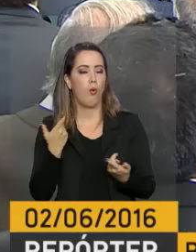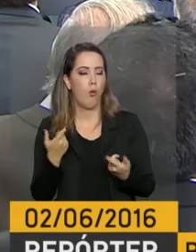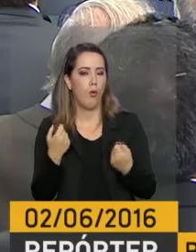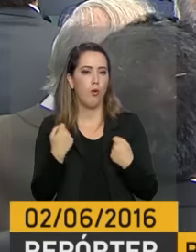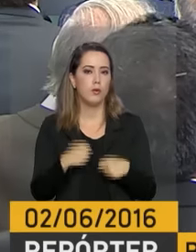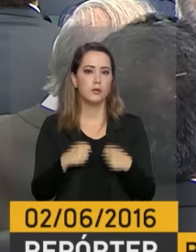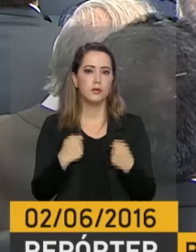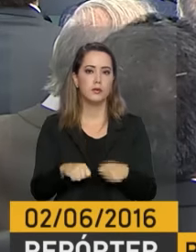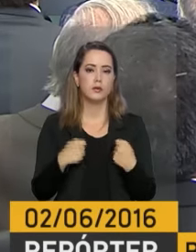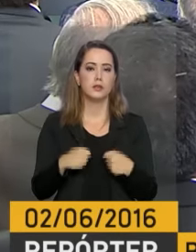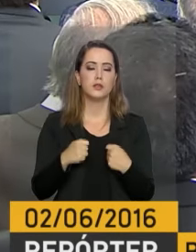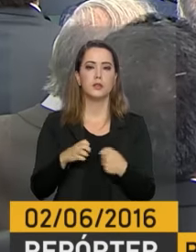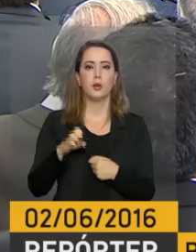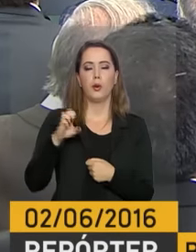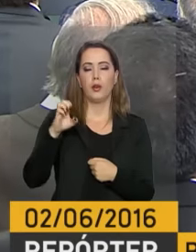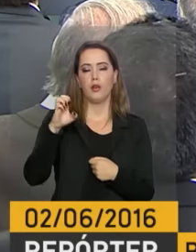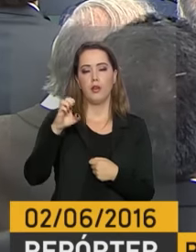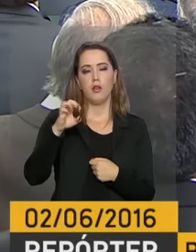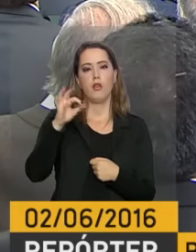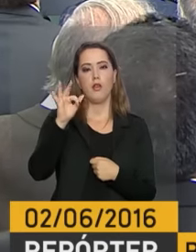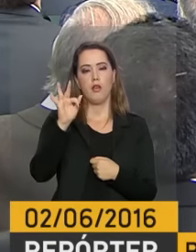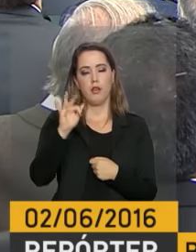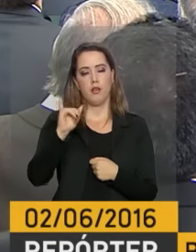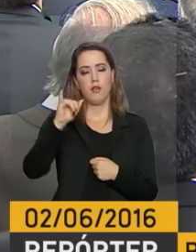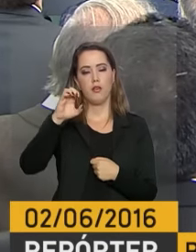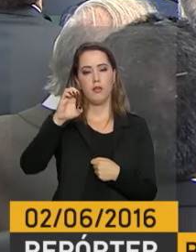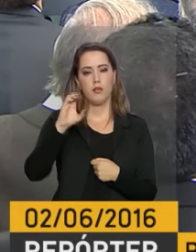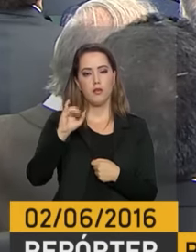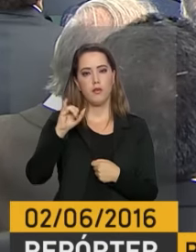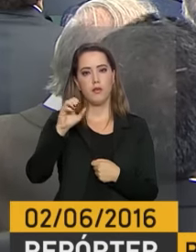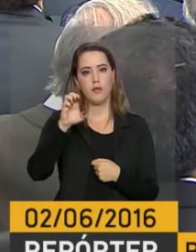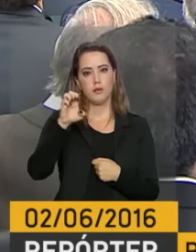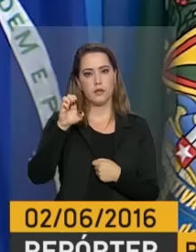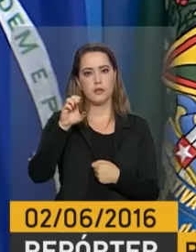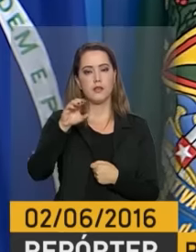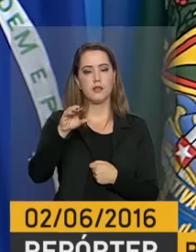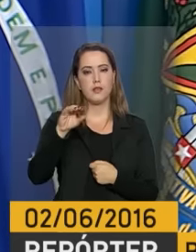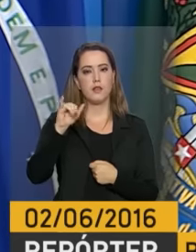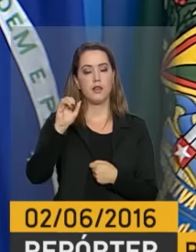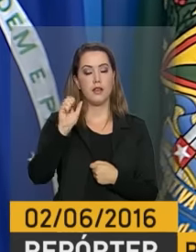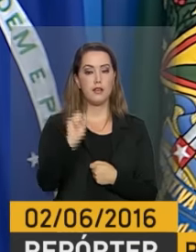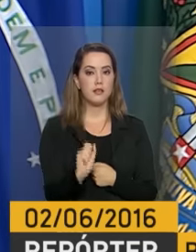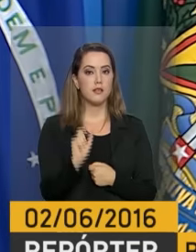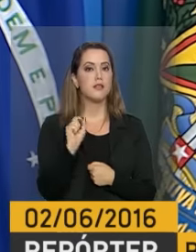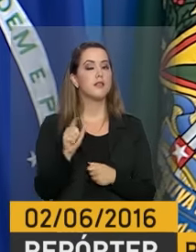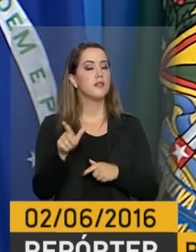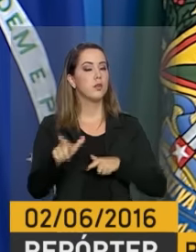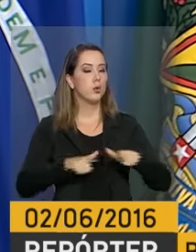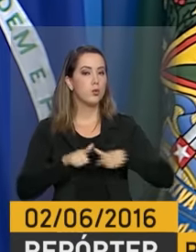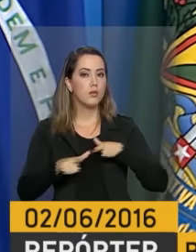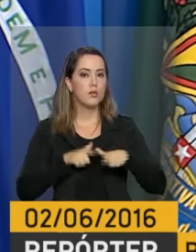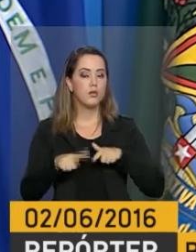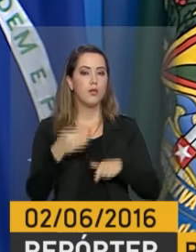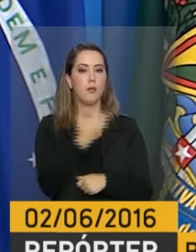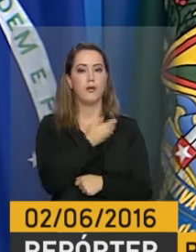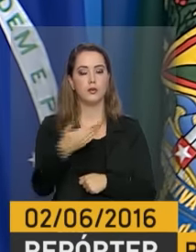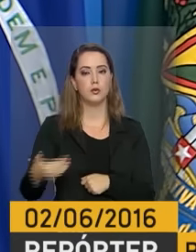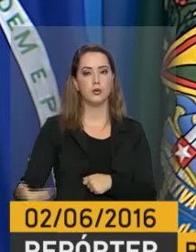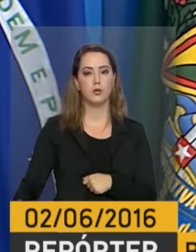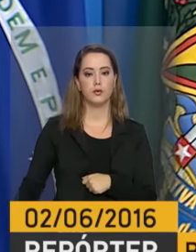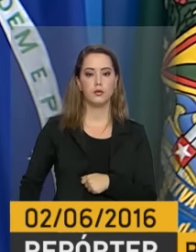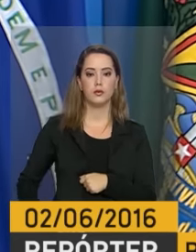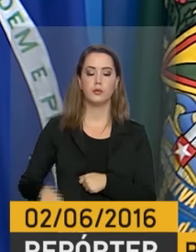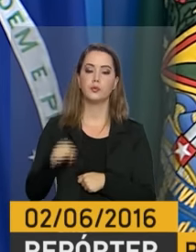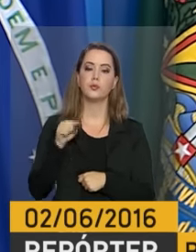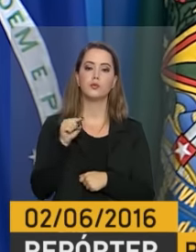naturalmente eficiência, ou pelo menos ajuda a eficiência nos serviços públicos. E nesse particular, agora